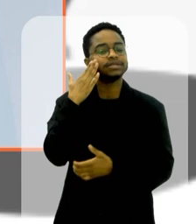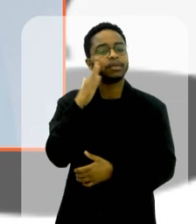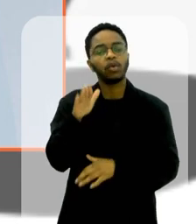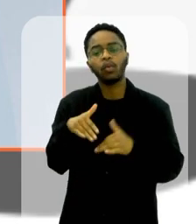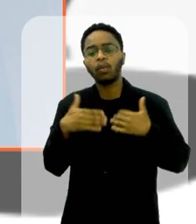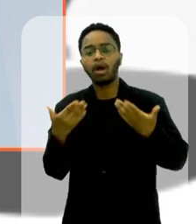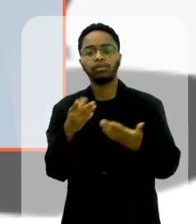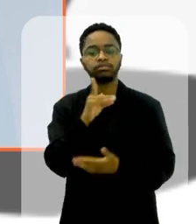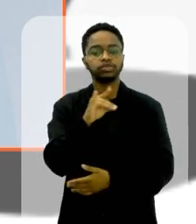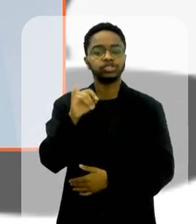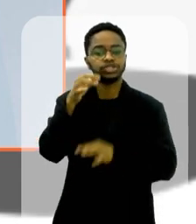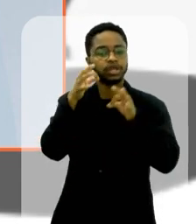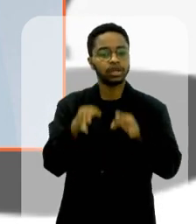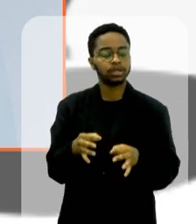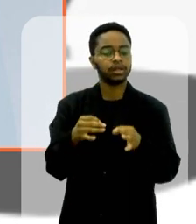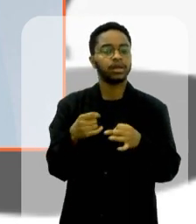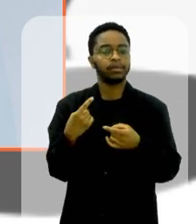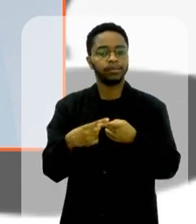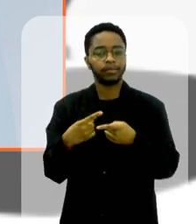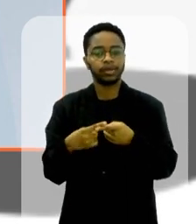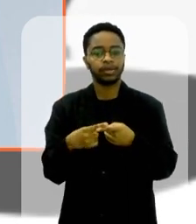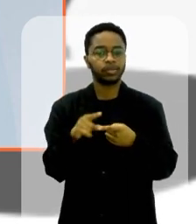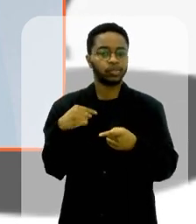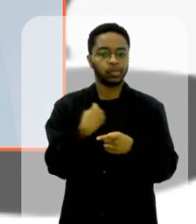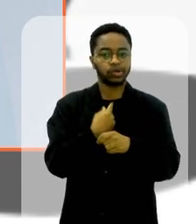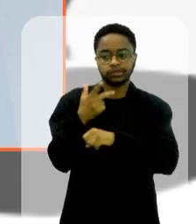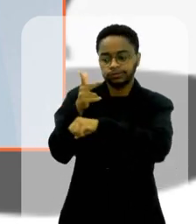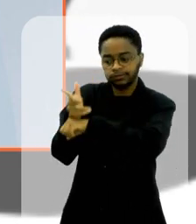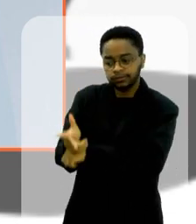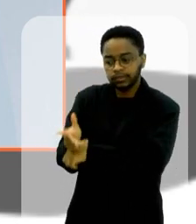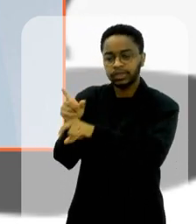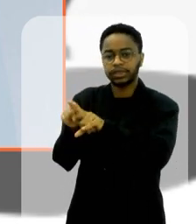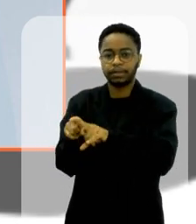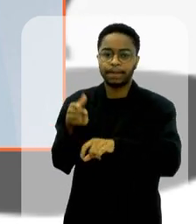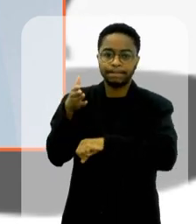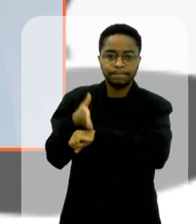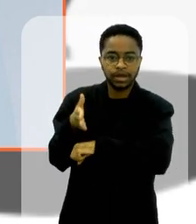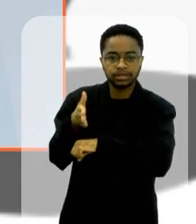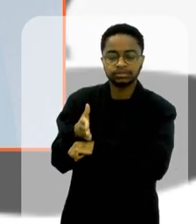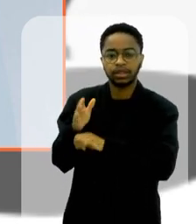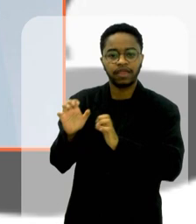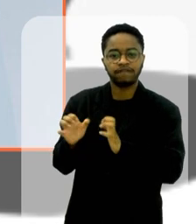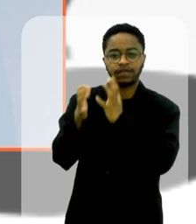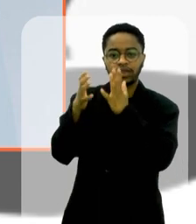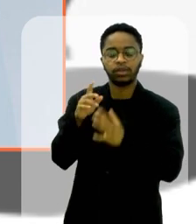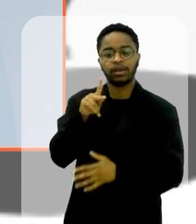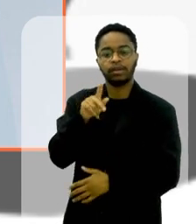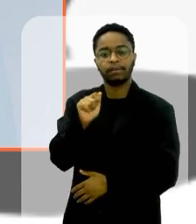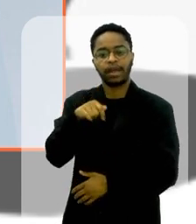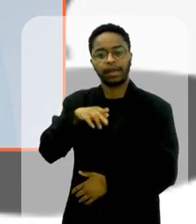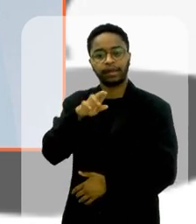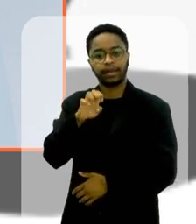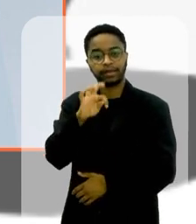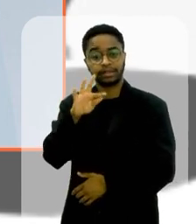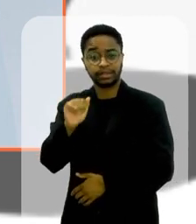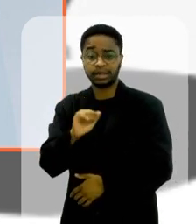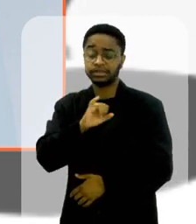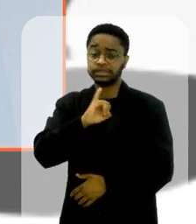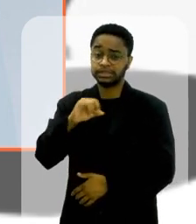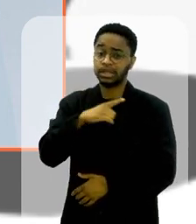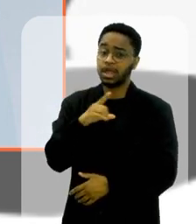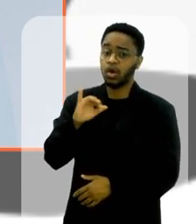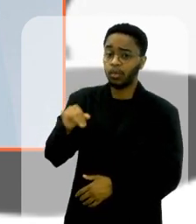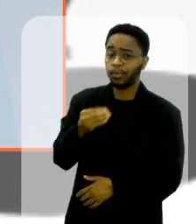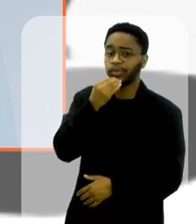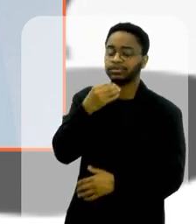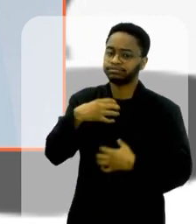vai ser essa data para que a gente possa cobrir e participar desse evento em Paquetá, se nós tivermos oportunidade.